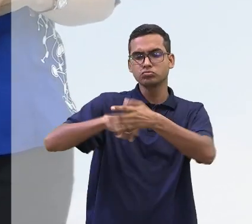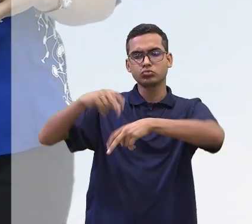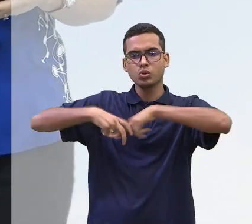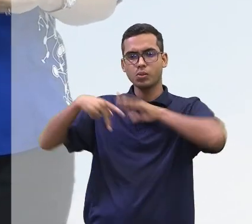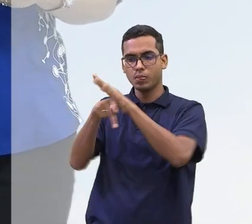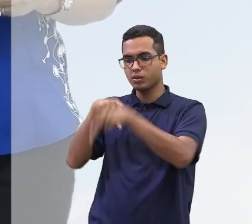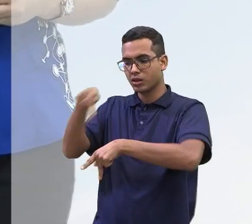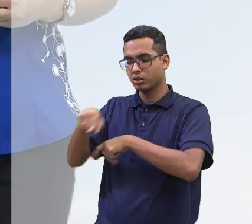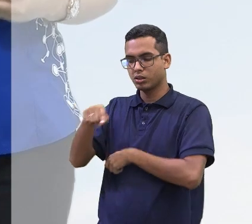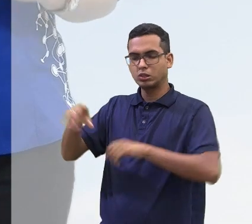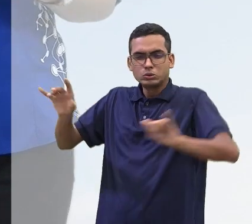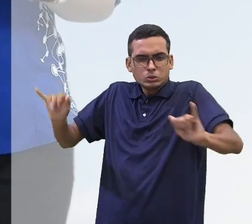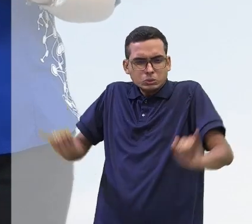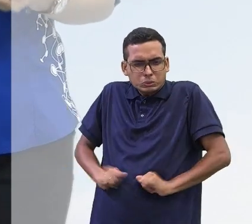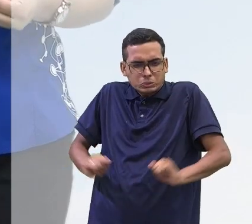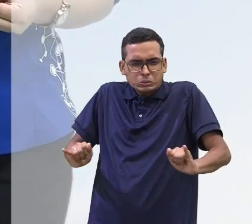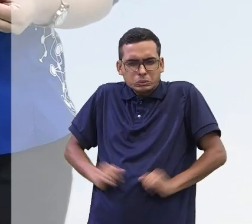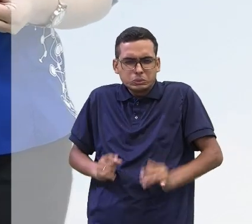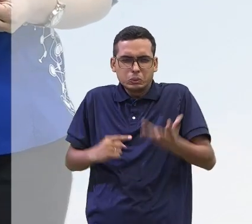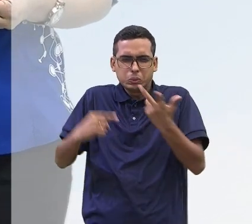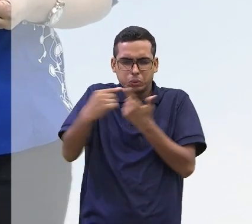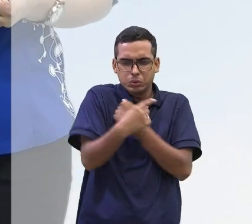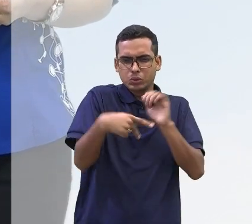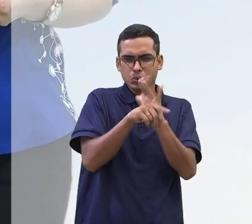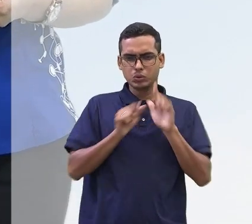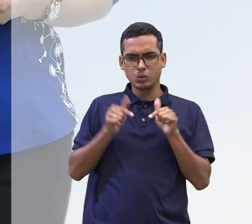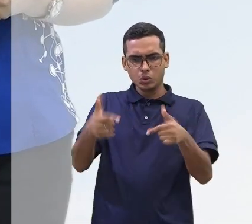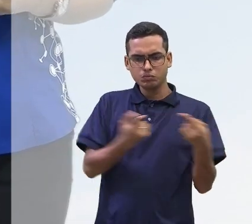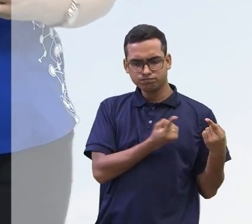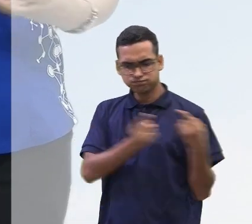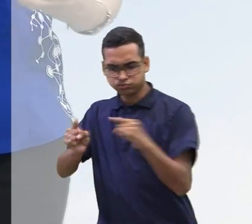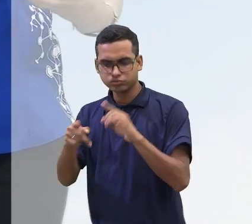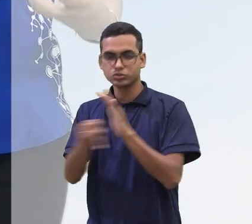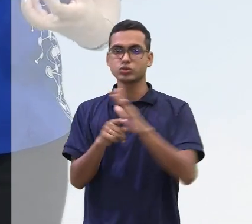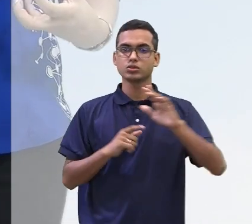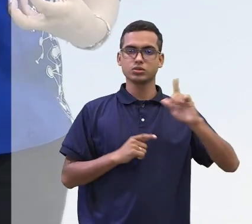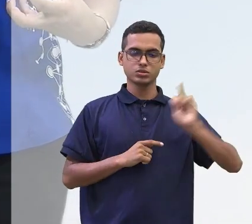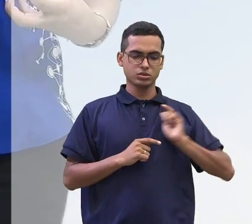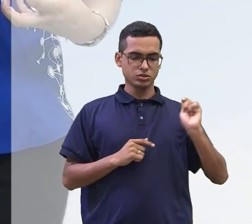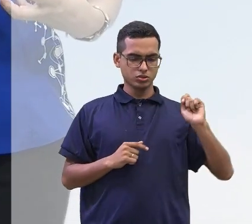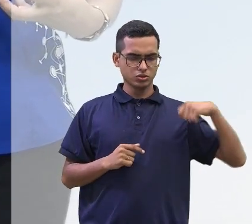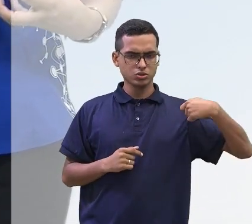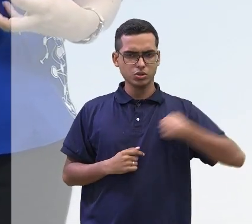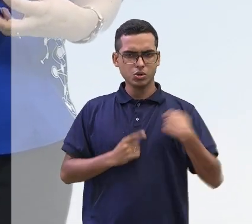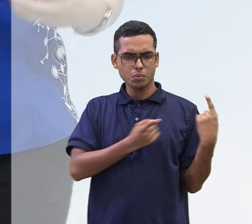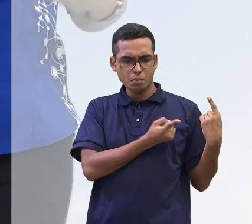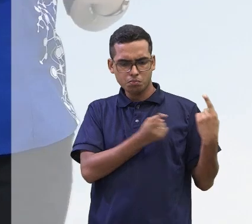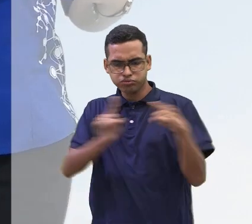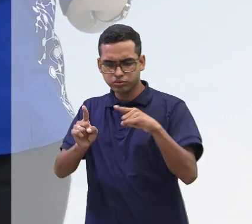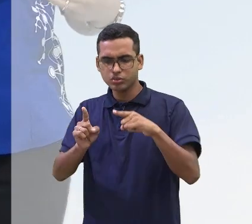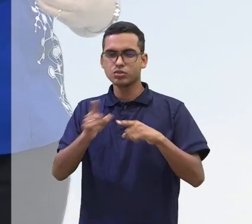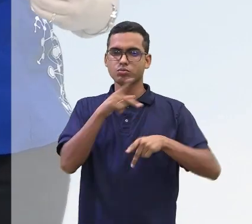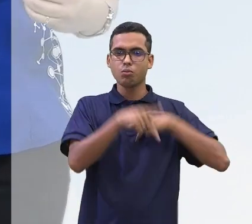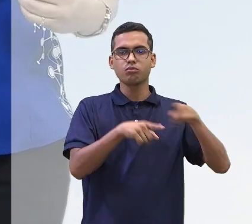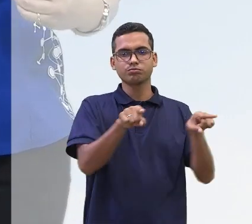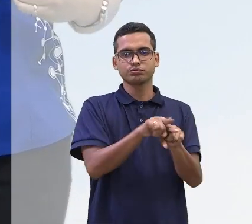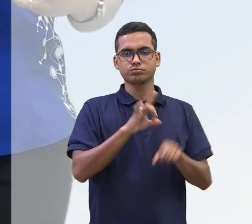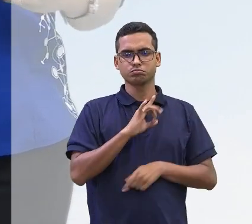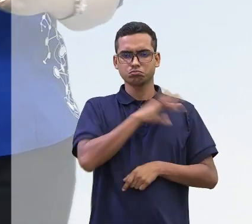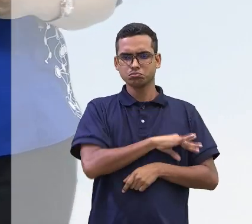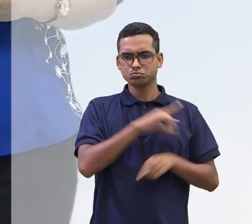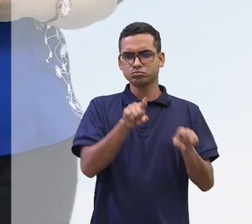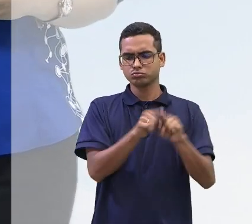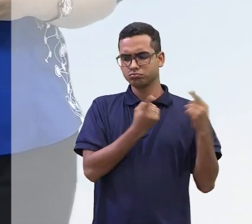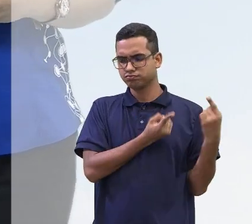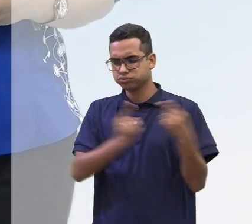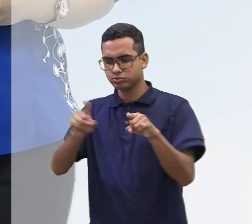ele sofreu investidas pesadas dos espanhóis na figura dos chilenos, visto que tanto o território chileno